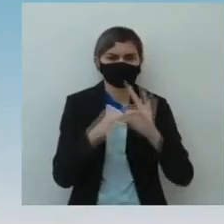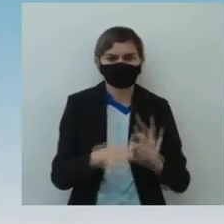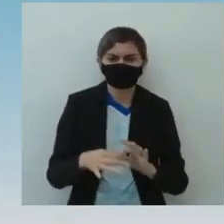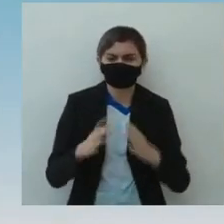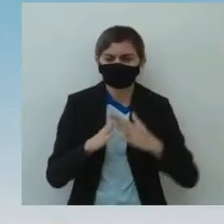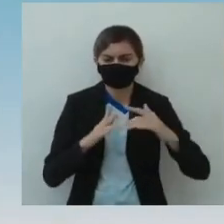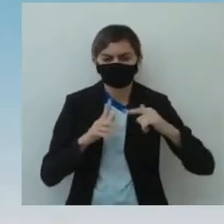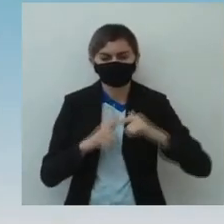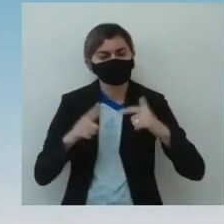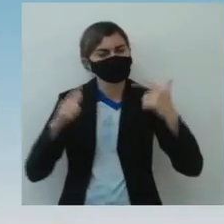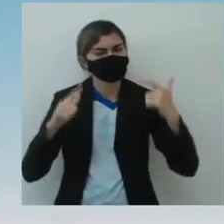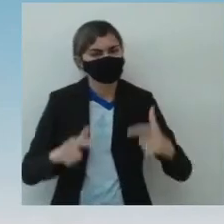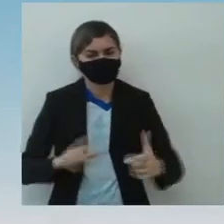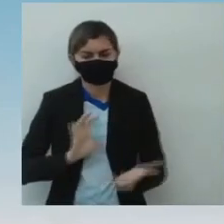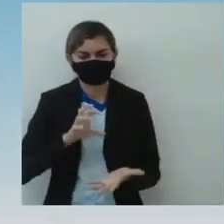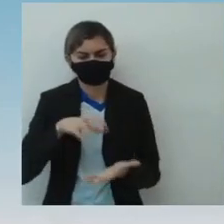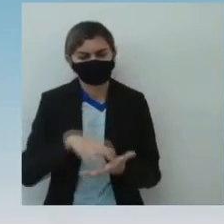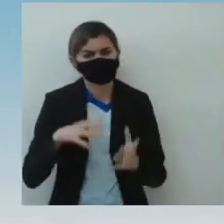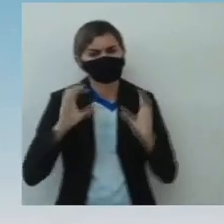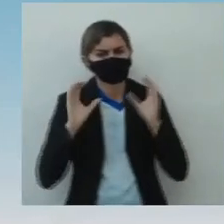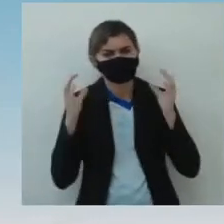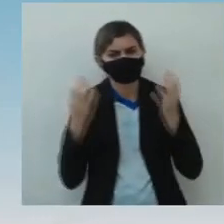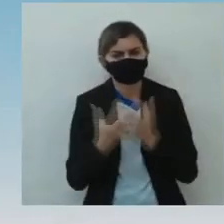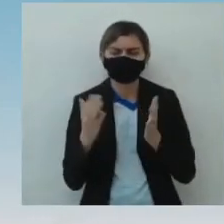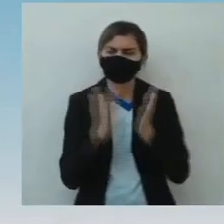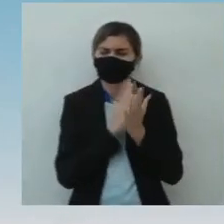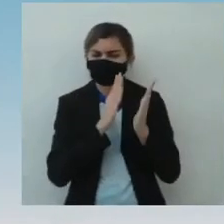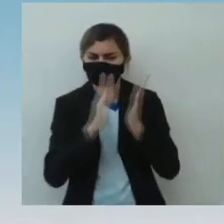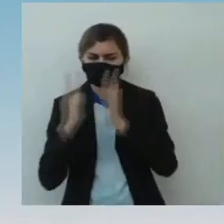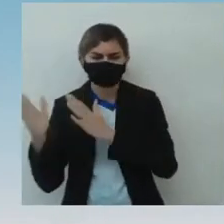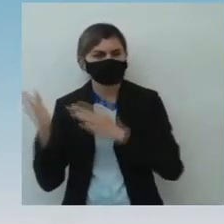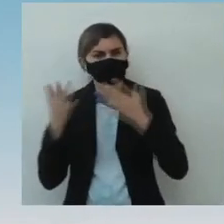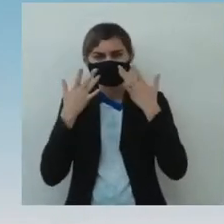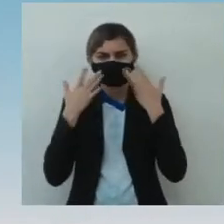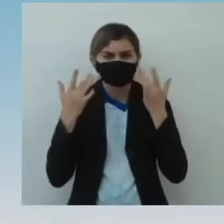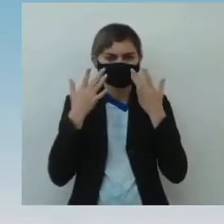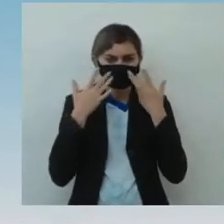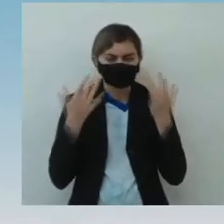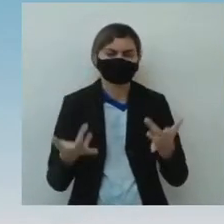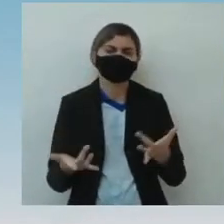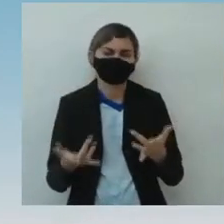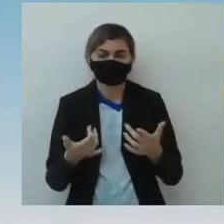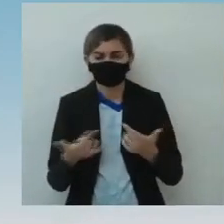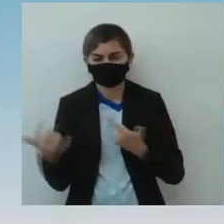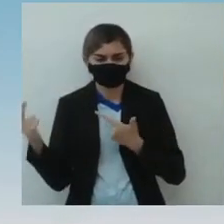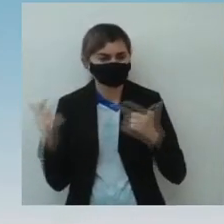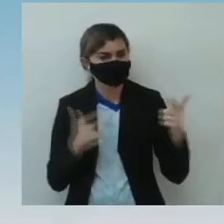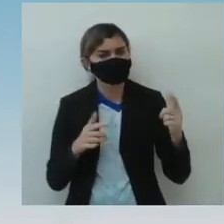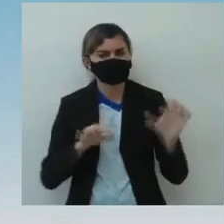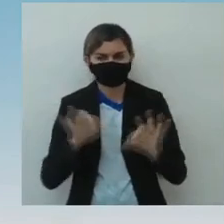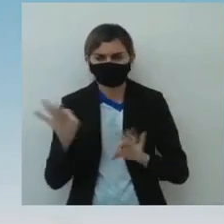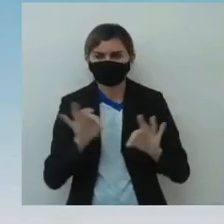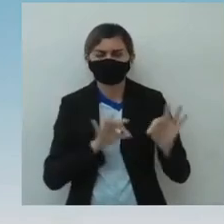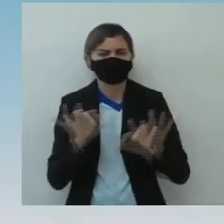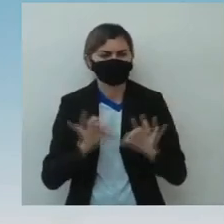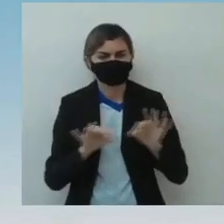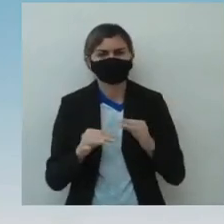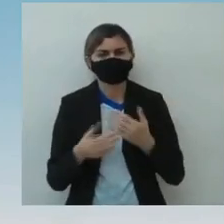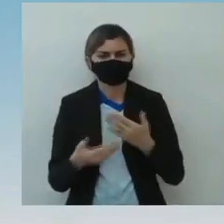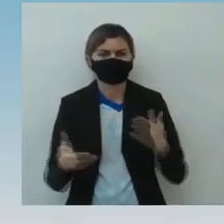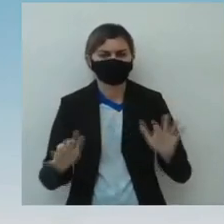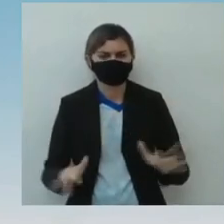igrejas locais centros comunitários bibliotecas museus e outras organizações